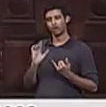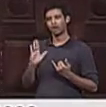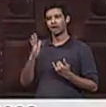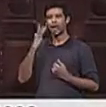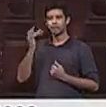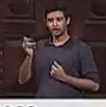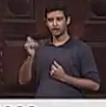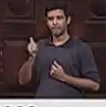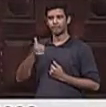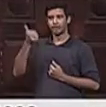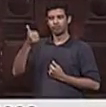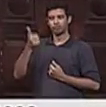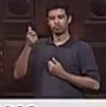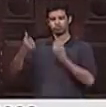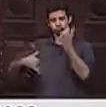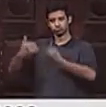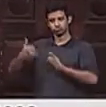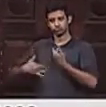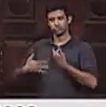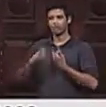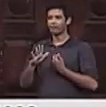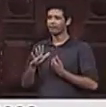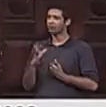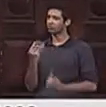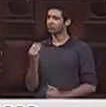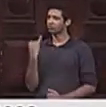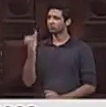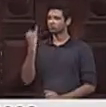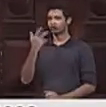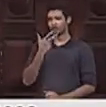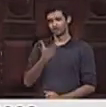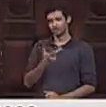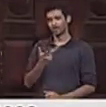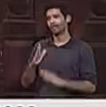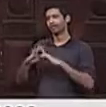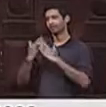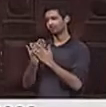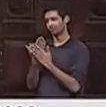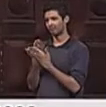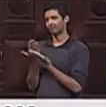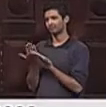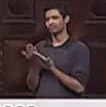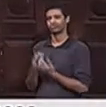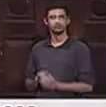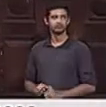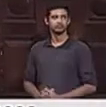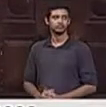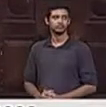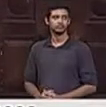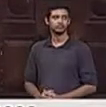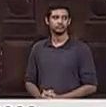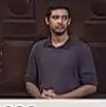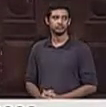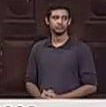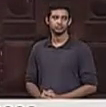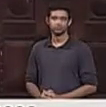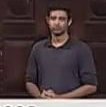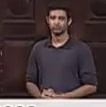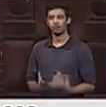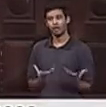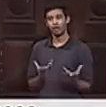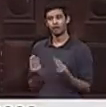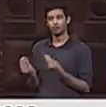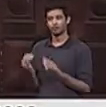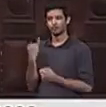que considero importante, né? Sempre considerei que é preciso ter preocupação com a integridade da